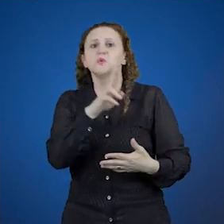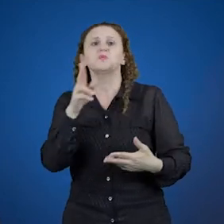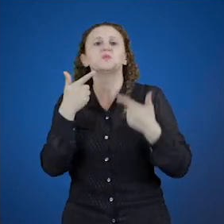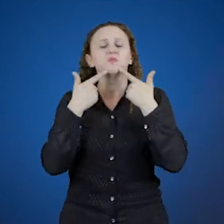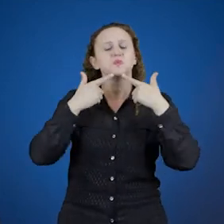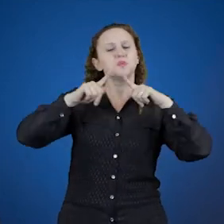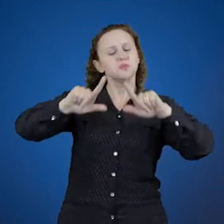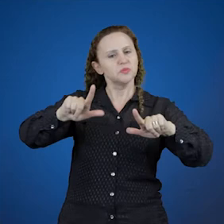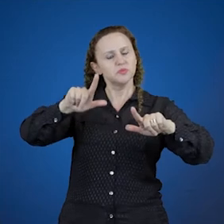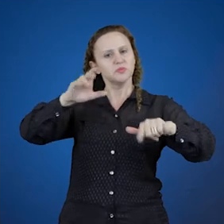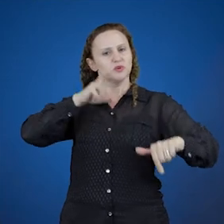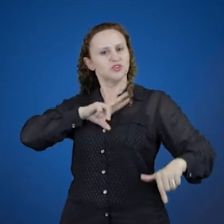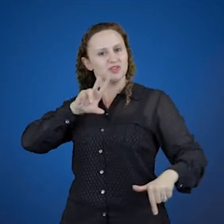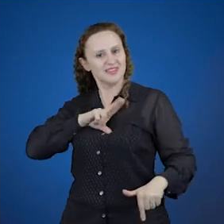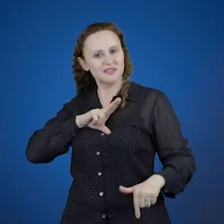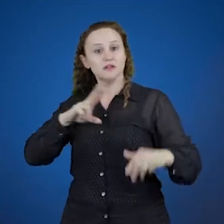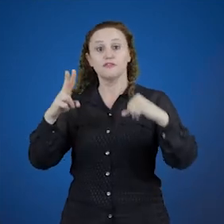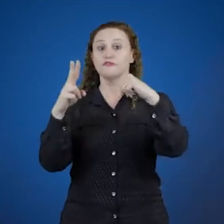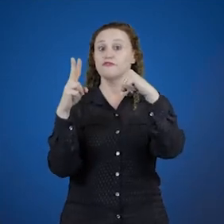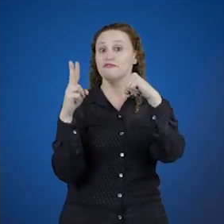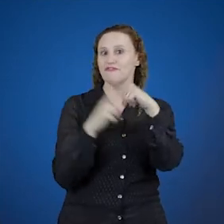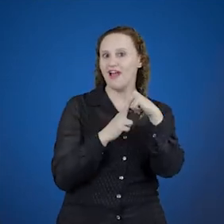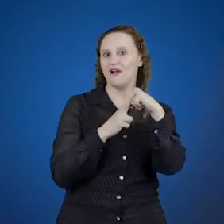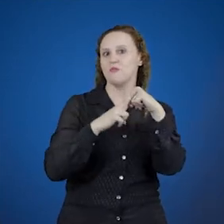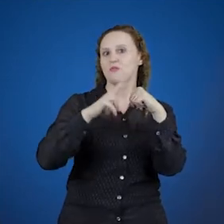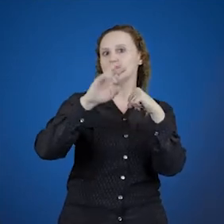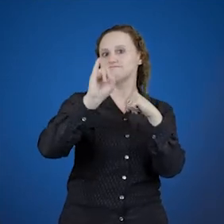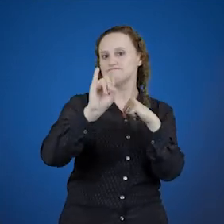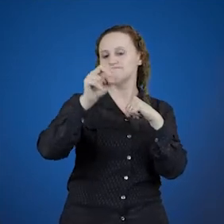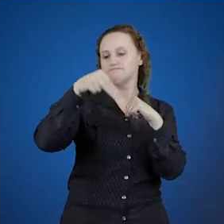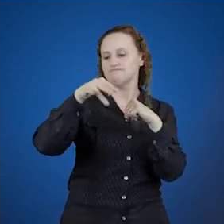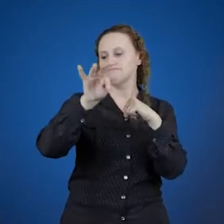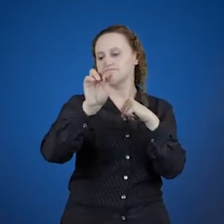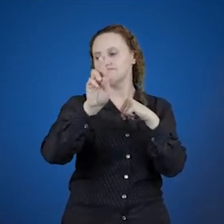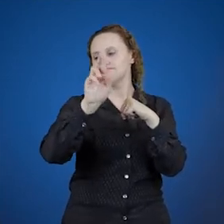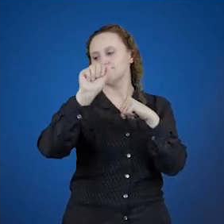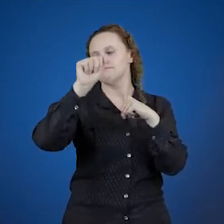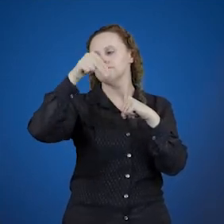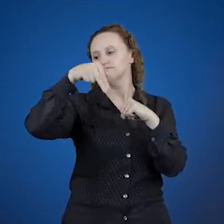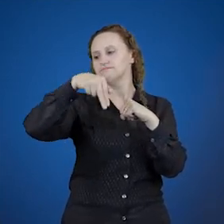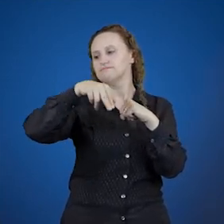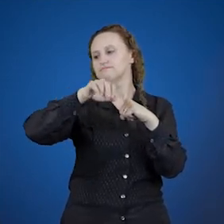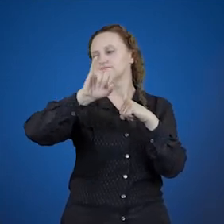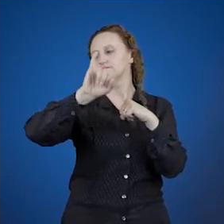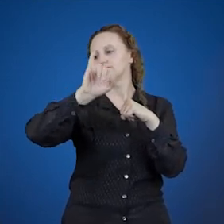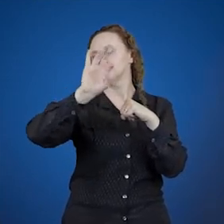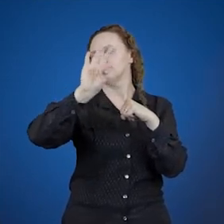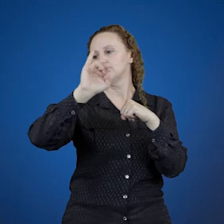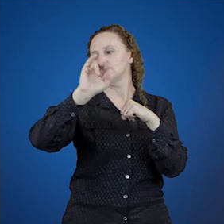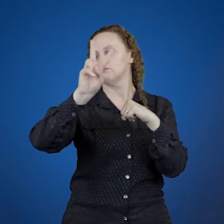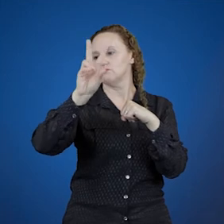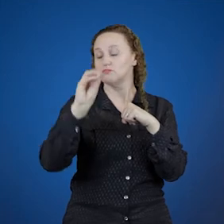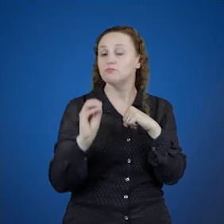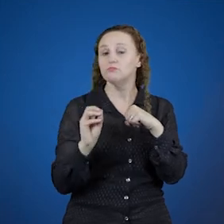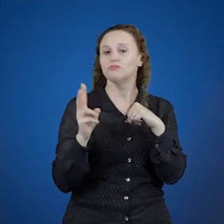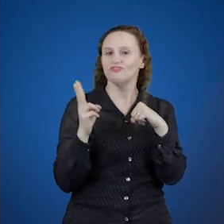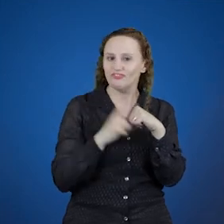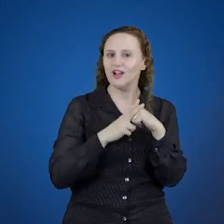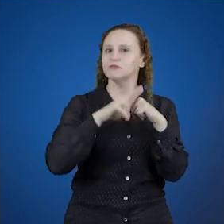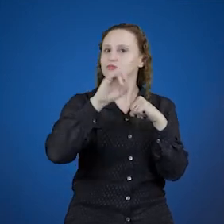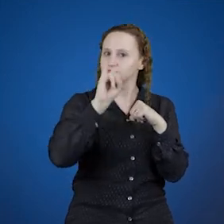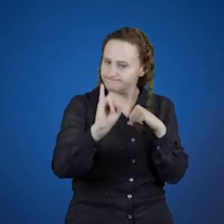Língua Portuguesa de verbos é intransitivo a palavra transire